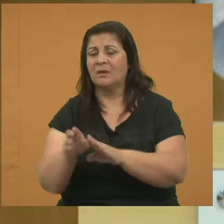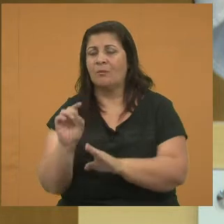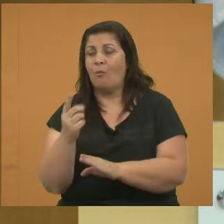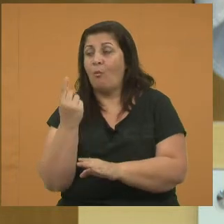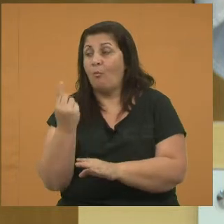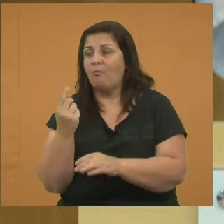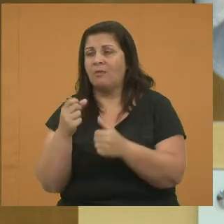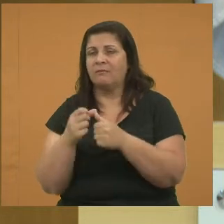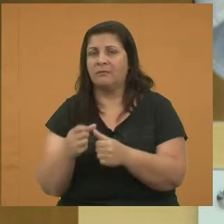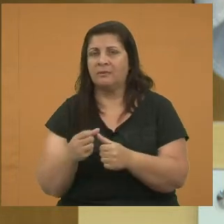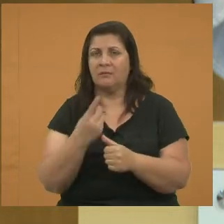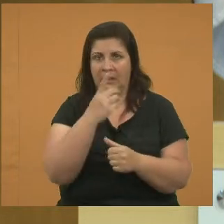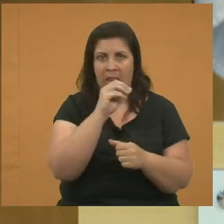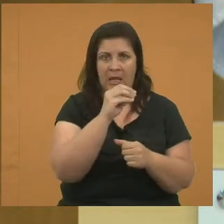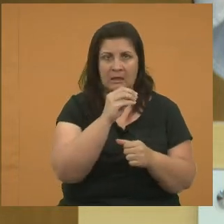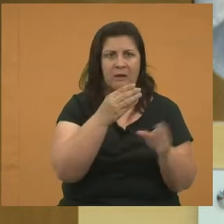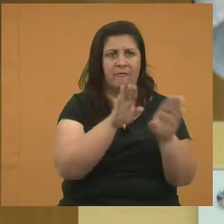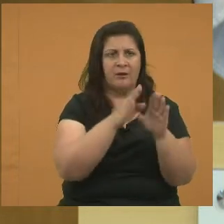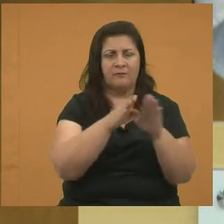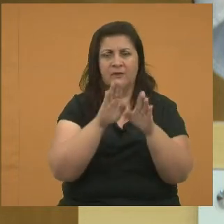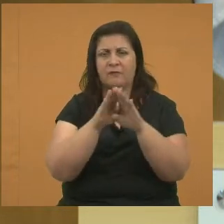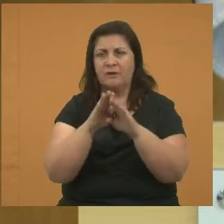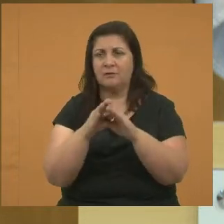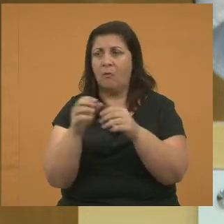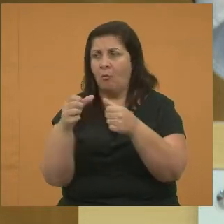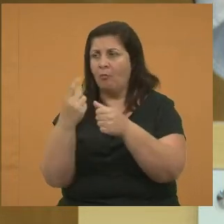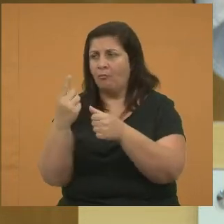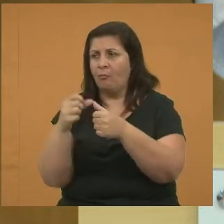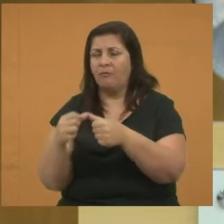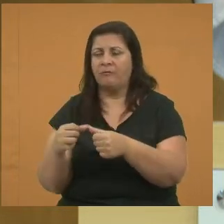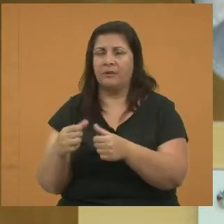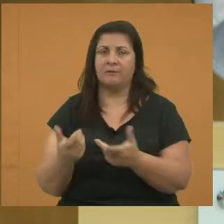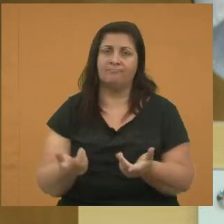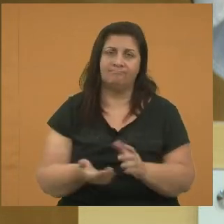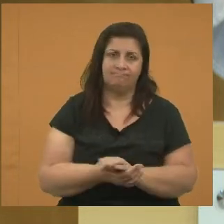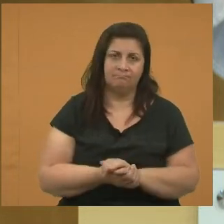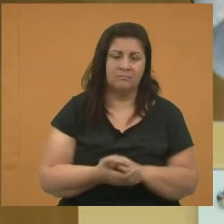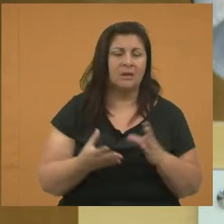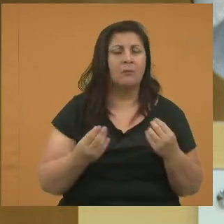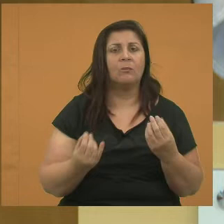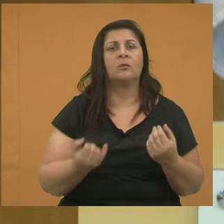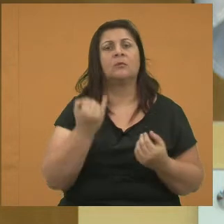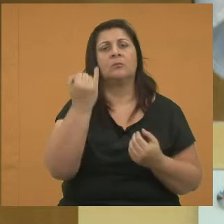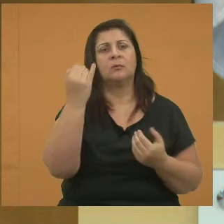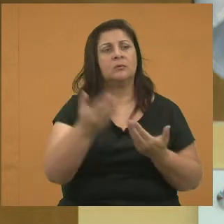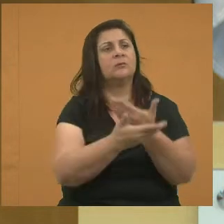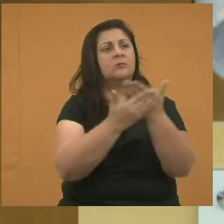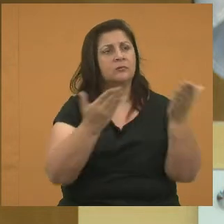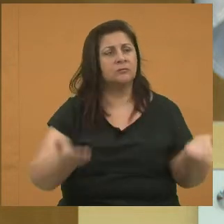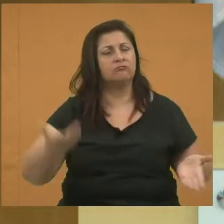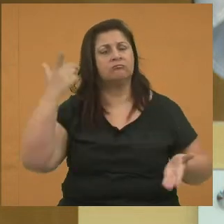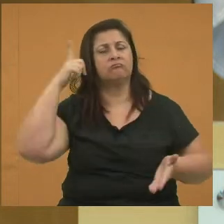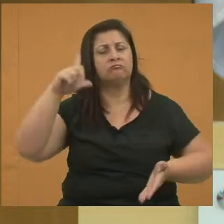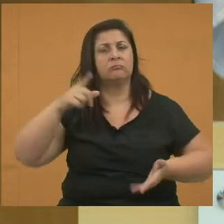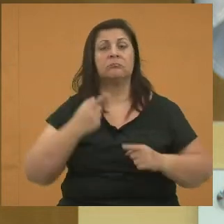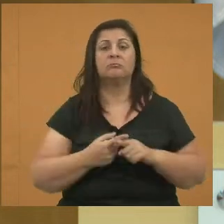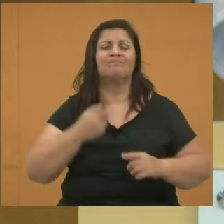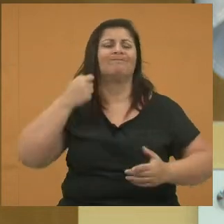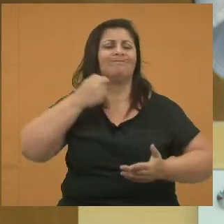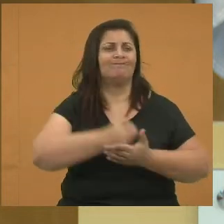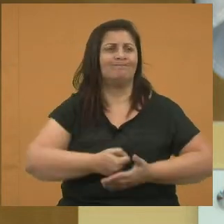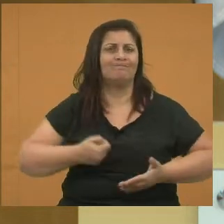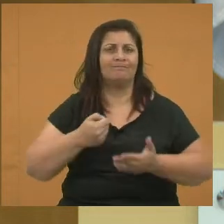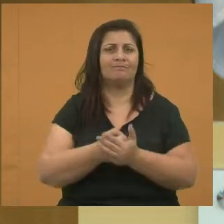já passaram de décadas. Isso é importante, isso é o mérito de vocês, é o esforço de vocês